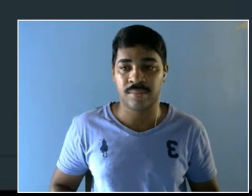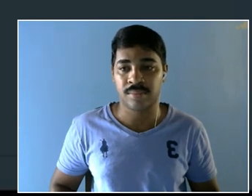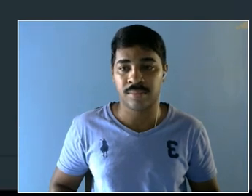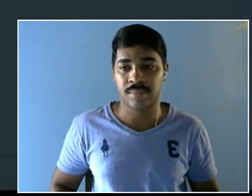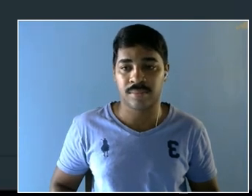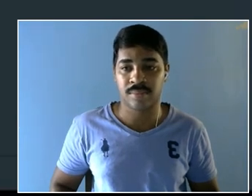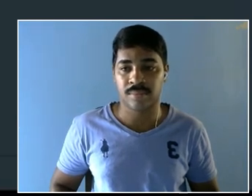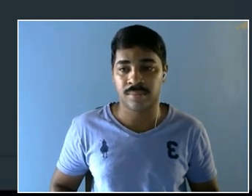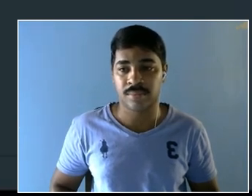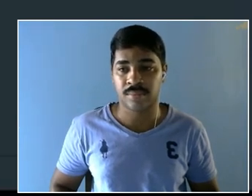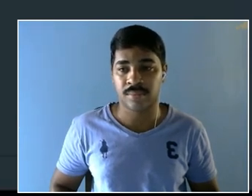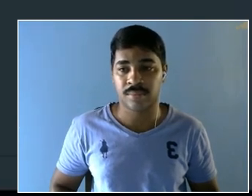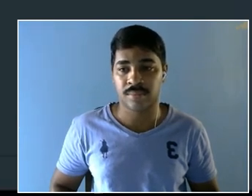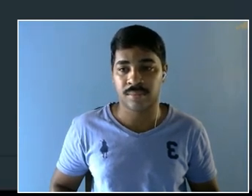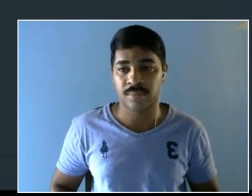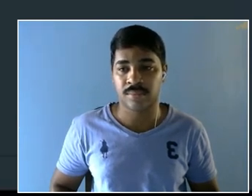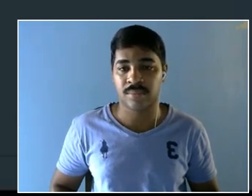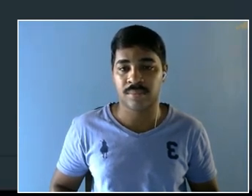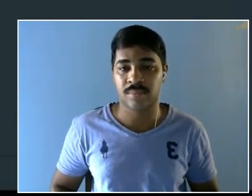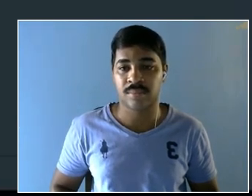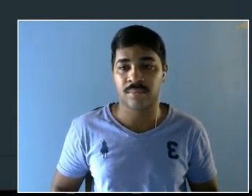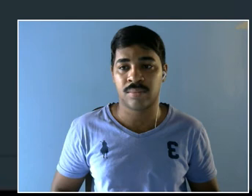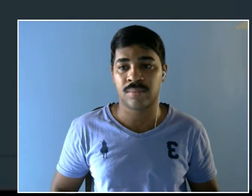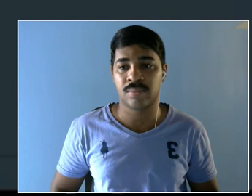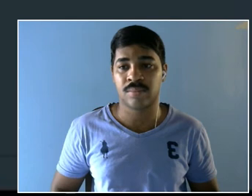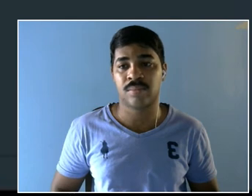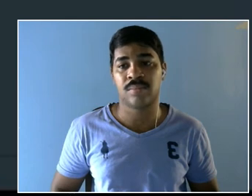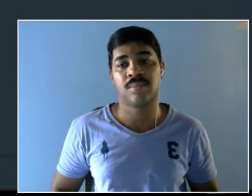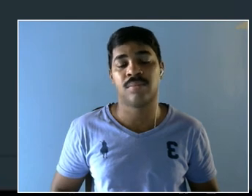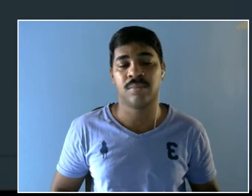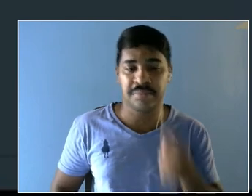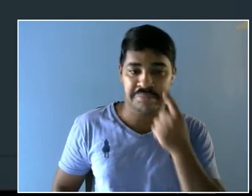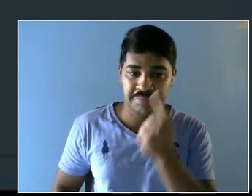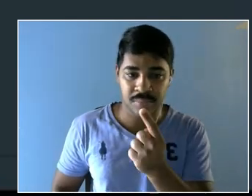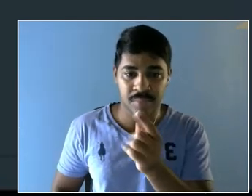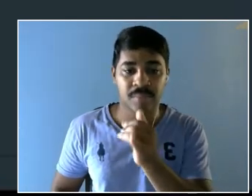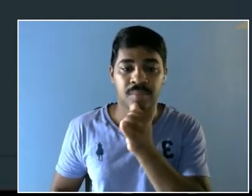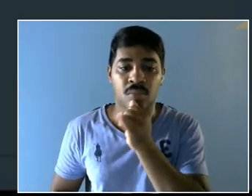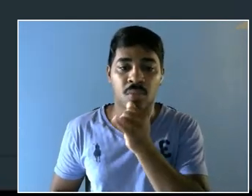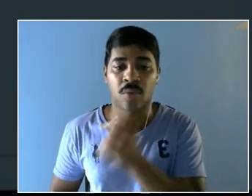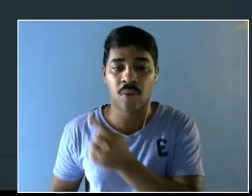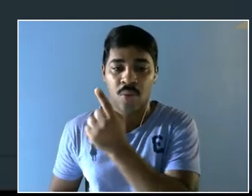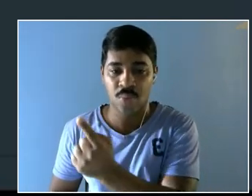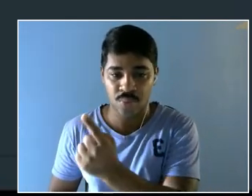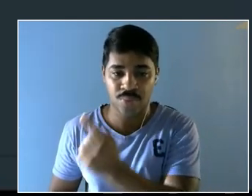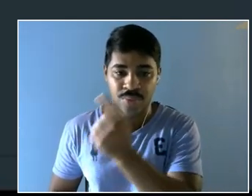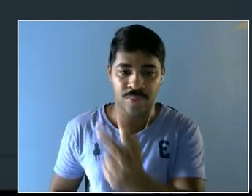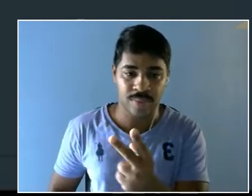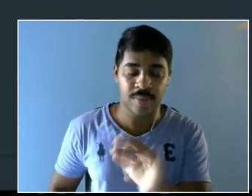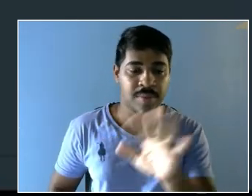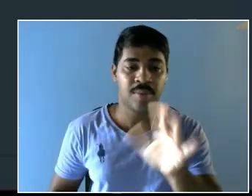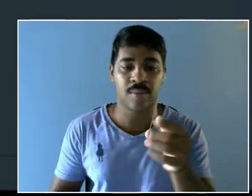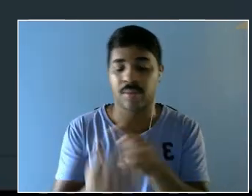Ou, de outra forma colocado, a gente podia, em vez de contar de 1 em 1, contar de 2 em 2. Veja